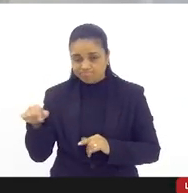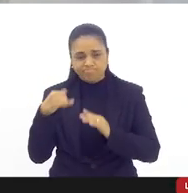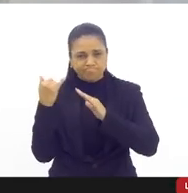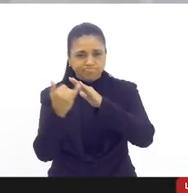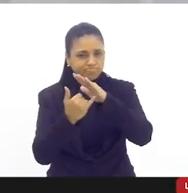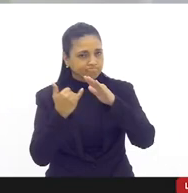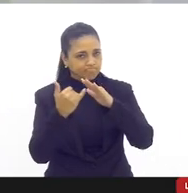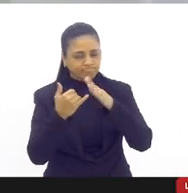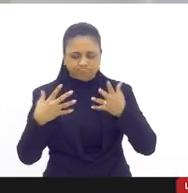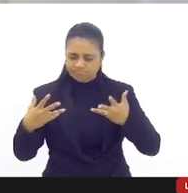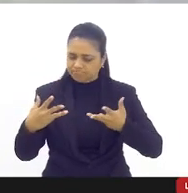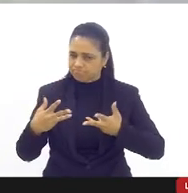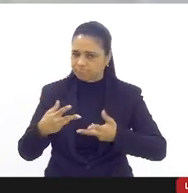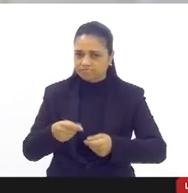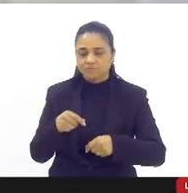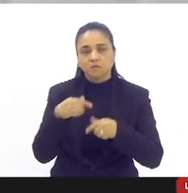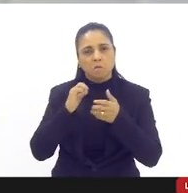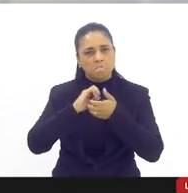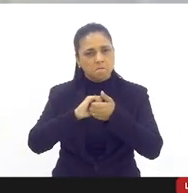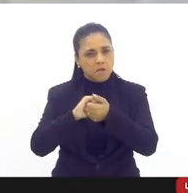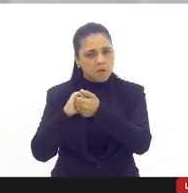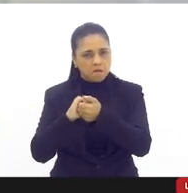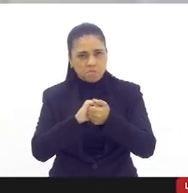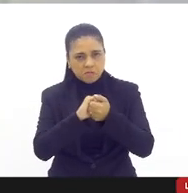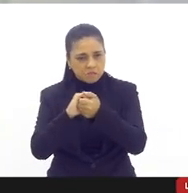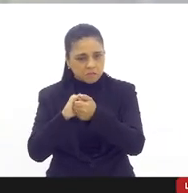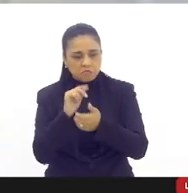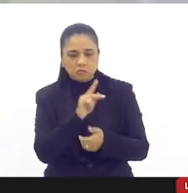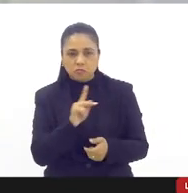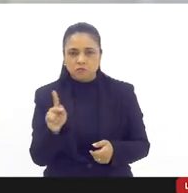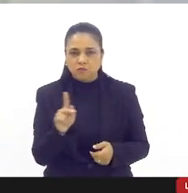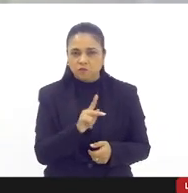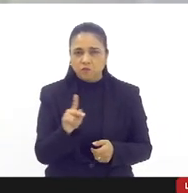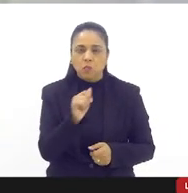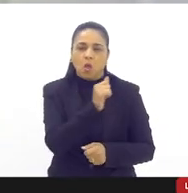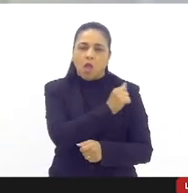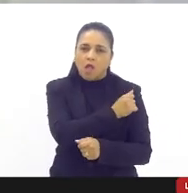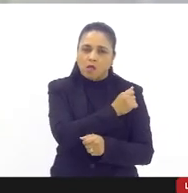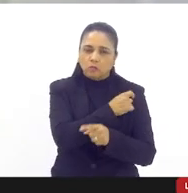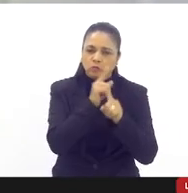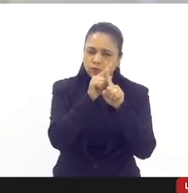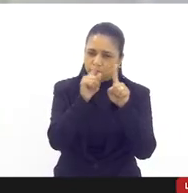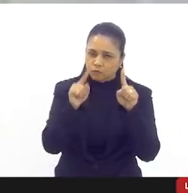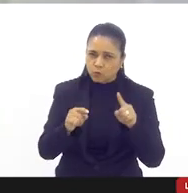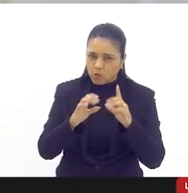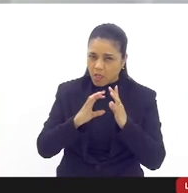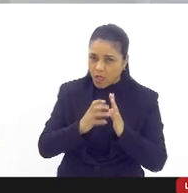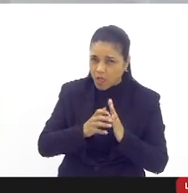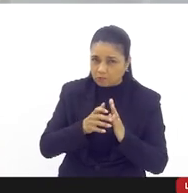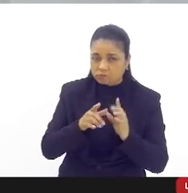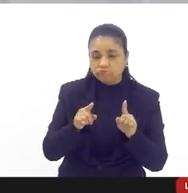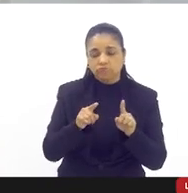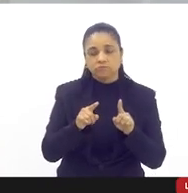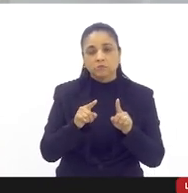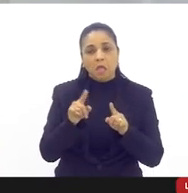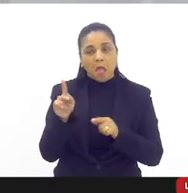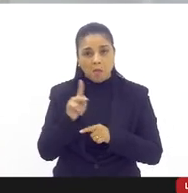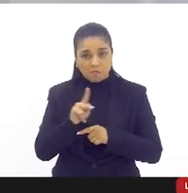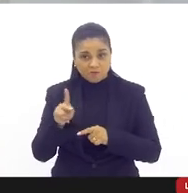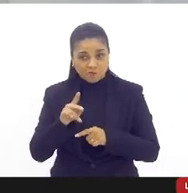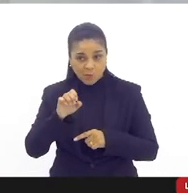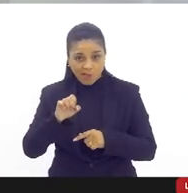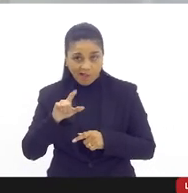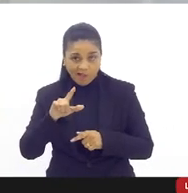notável e o parabeniza todos os professores alunos e funcionários da Faetec que como eu disse bem a professora